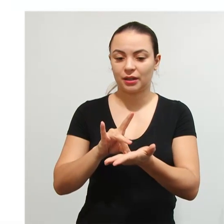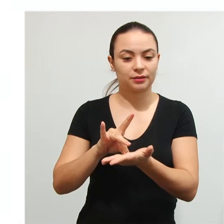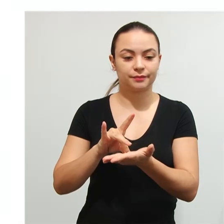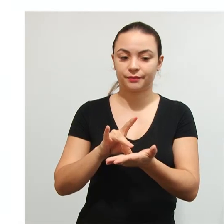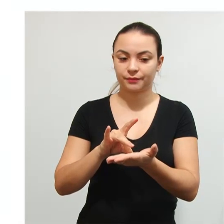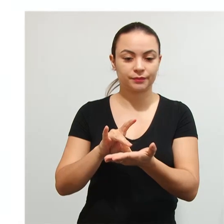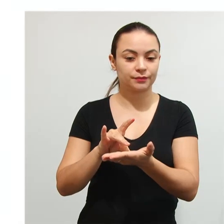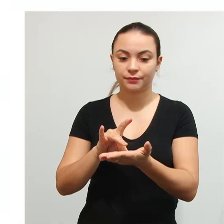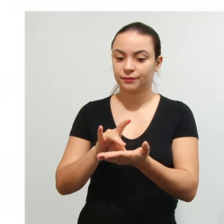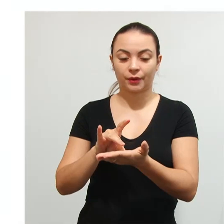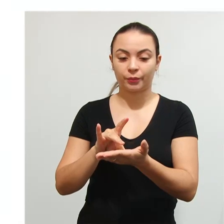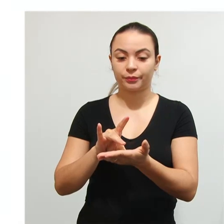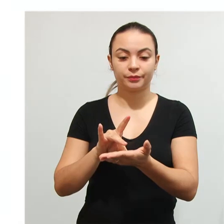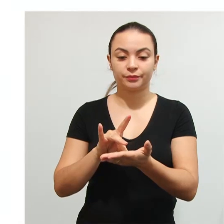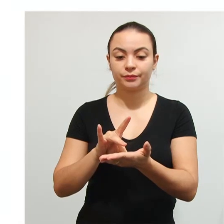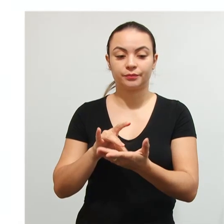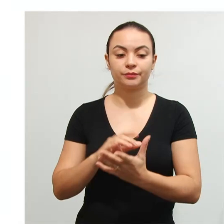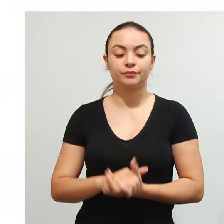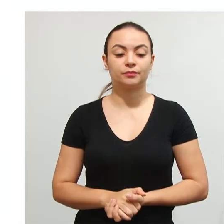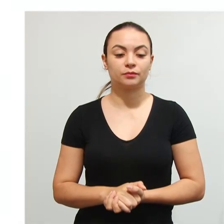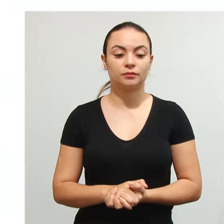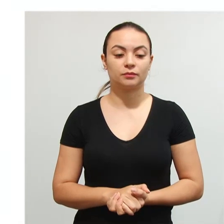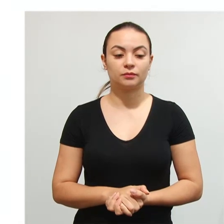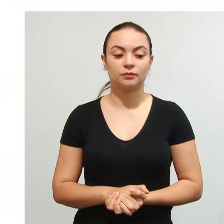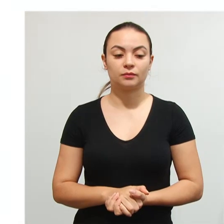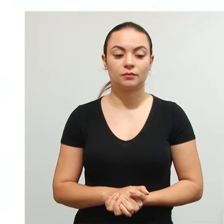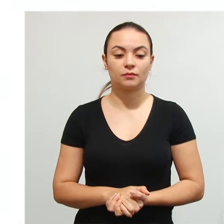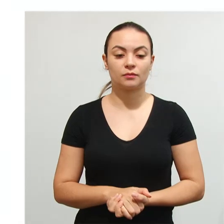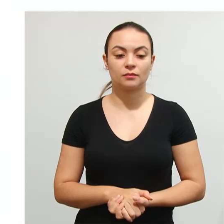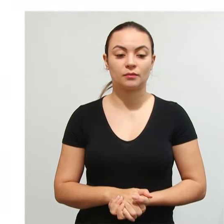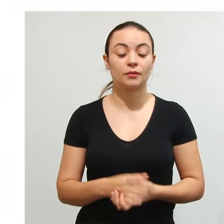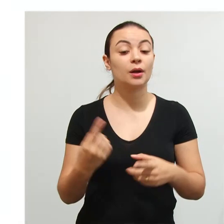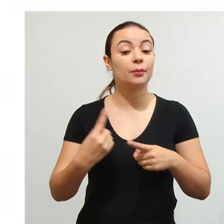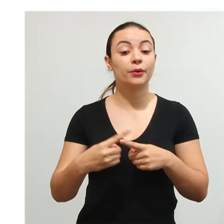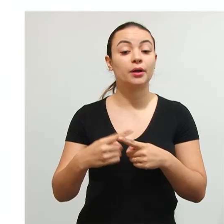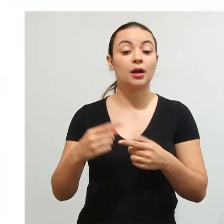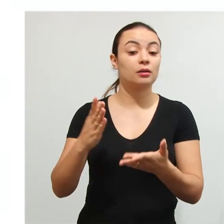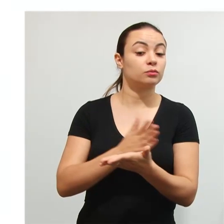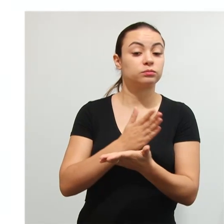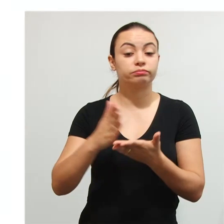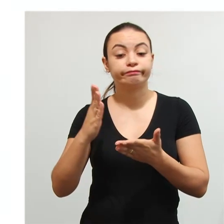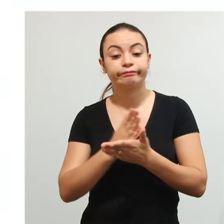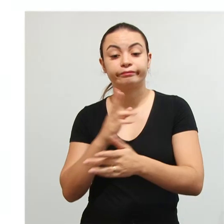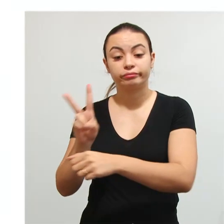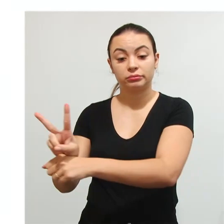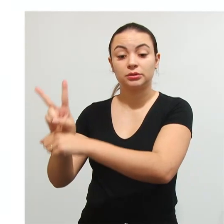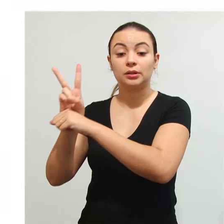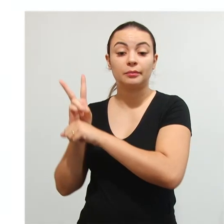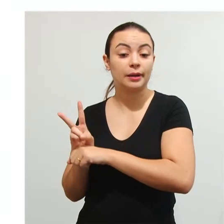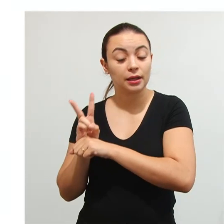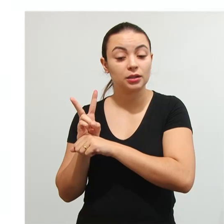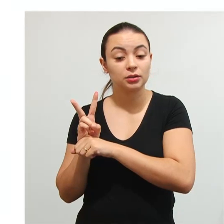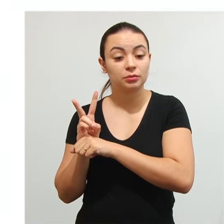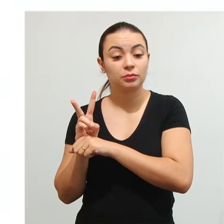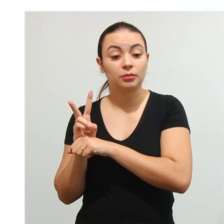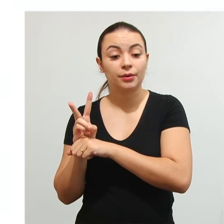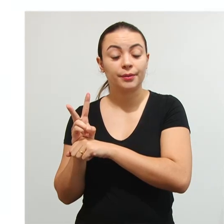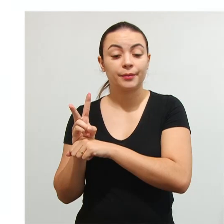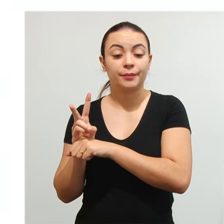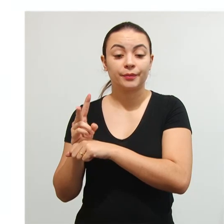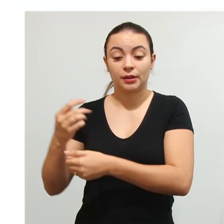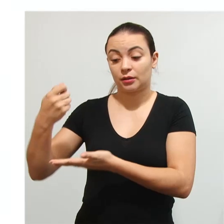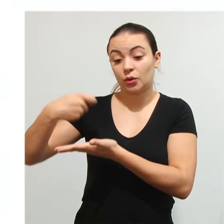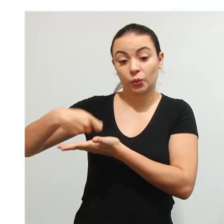nem sempre isso vai ser real porque porque algumas situações de empréstimos tem cobranças de taxas por exemplo